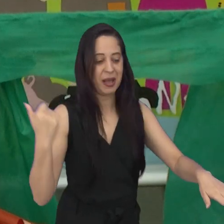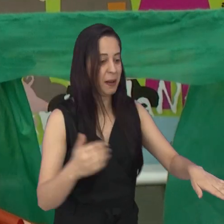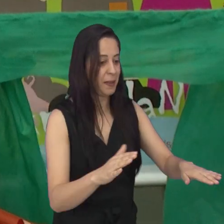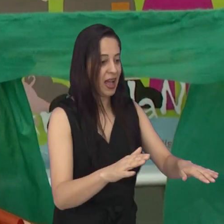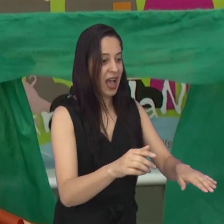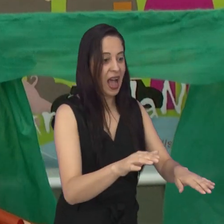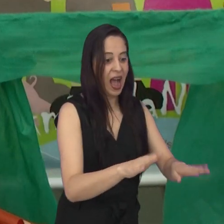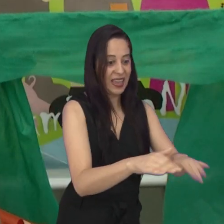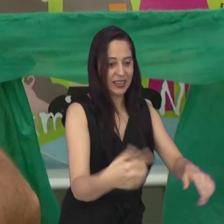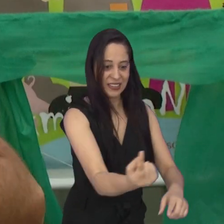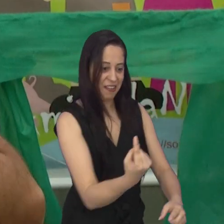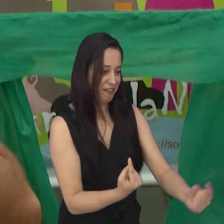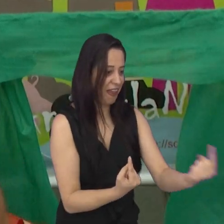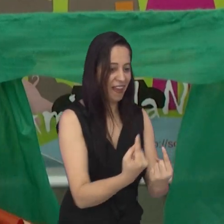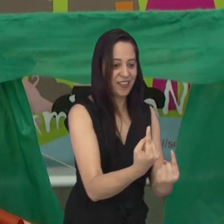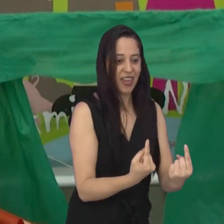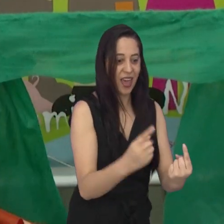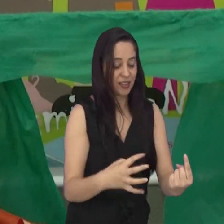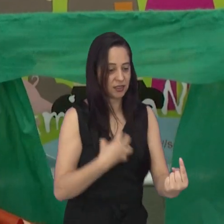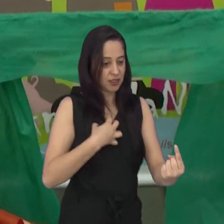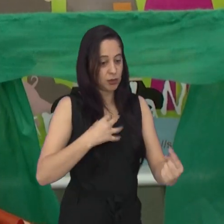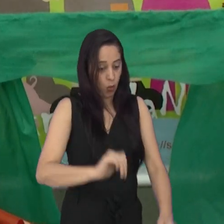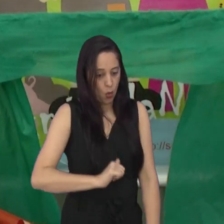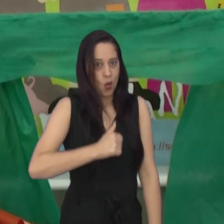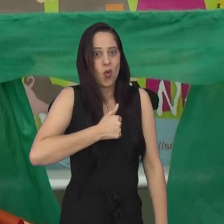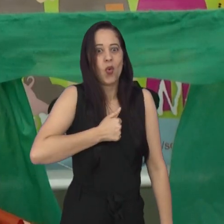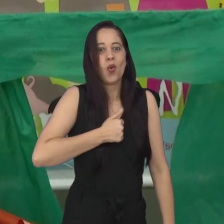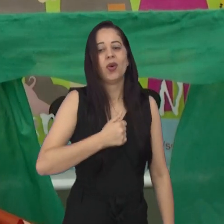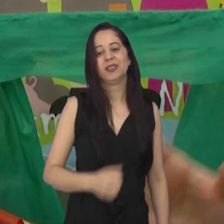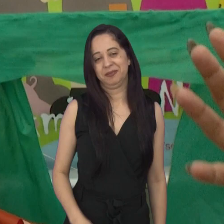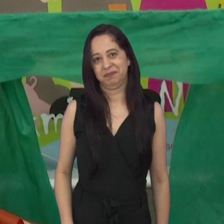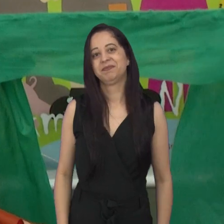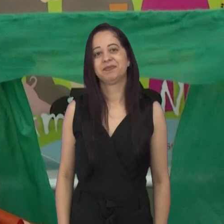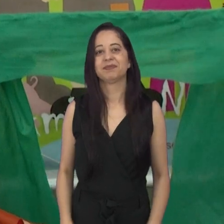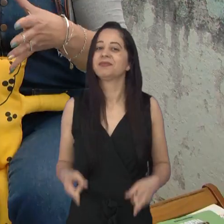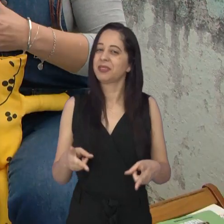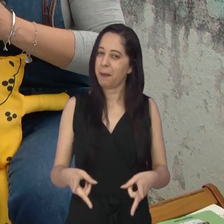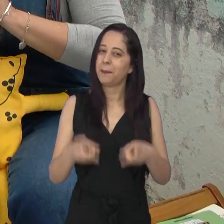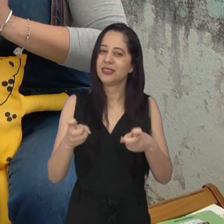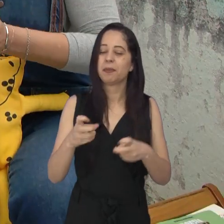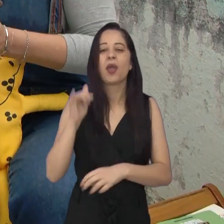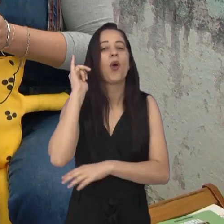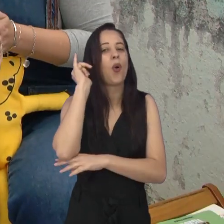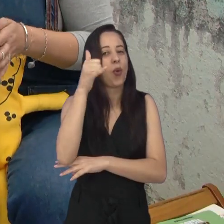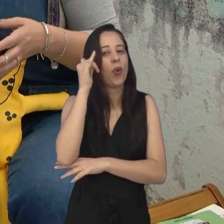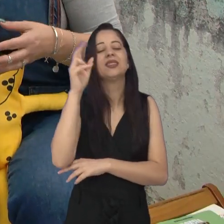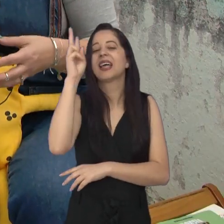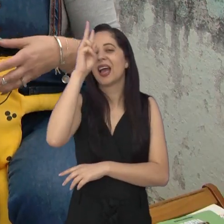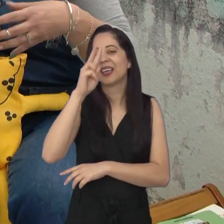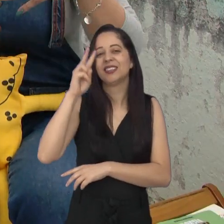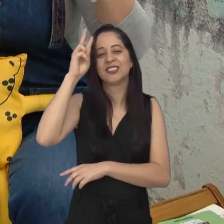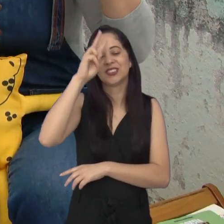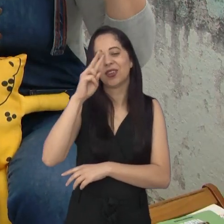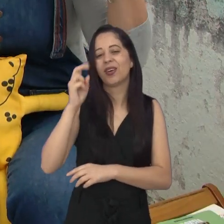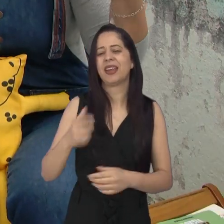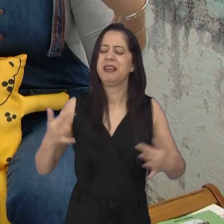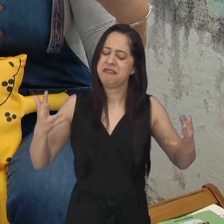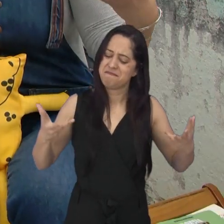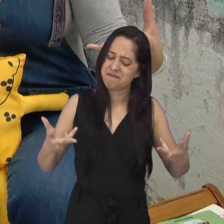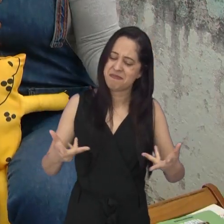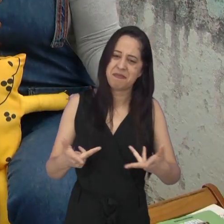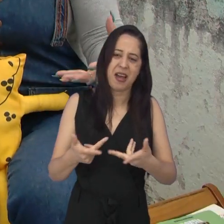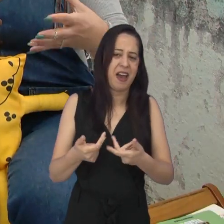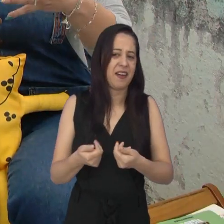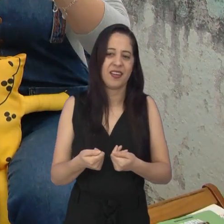uma fala e aí o negócio parece que levanta a gente. A gente viu que contar história é